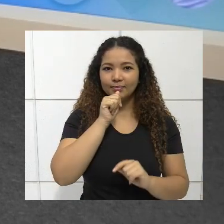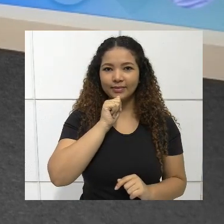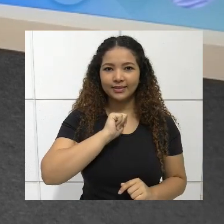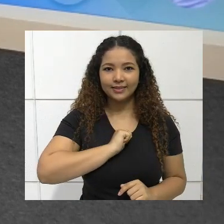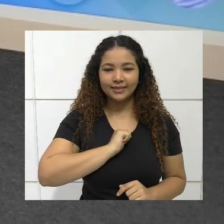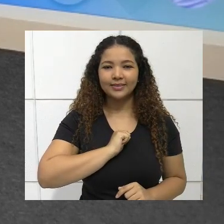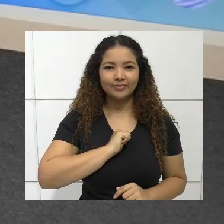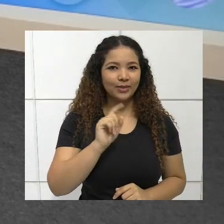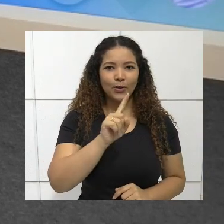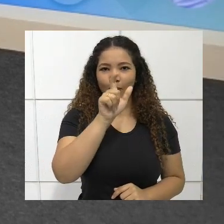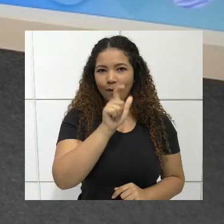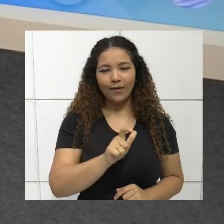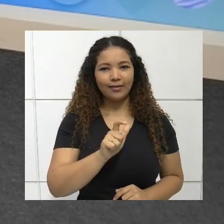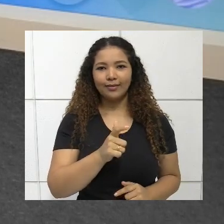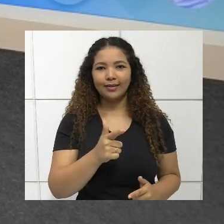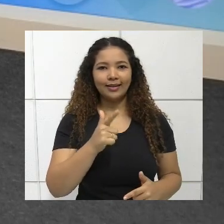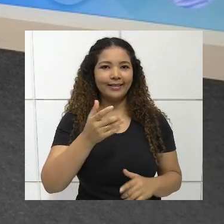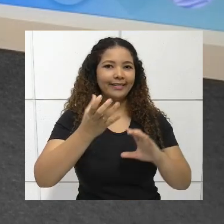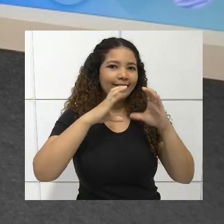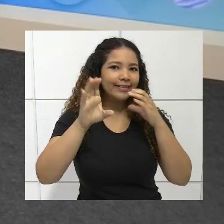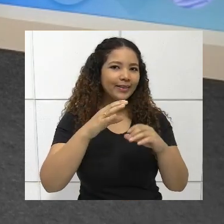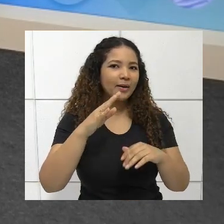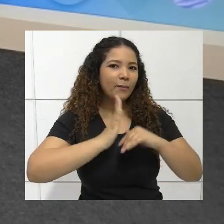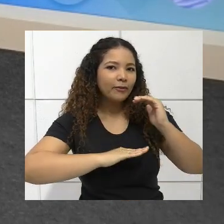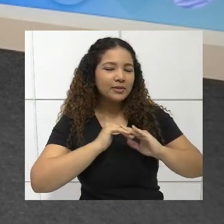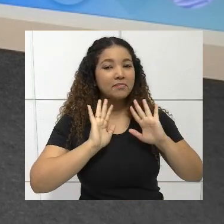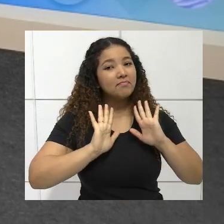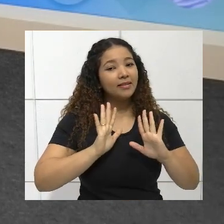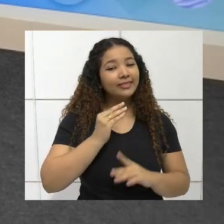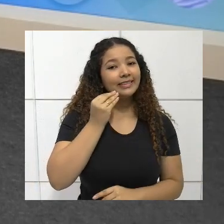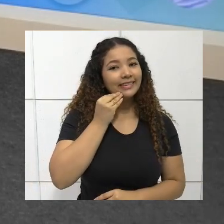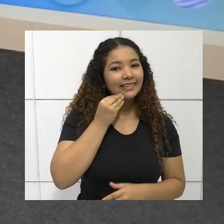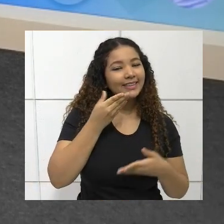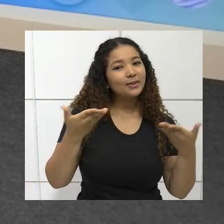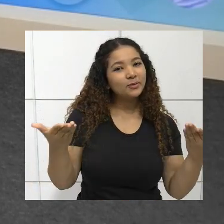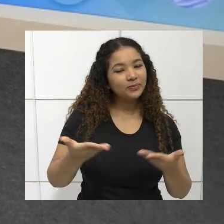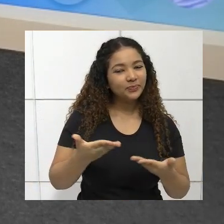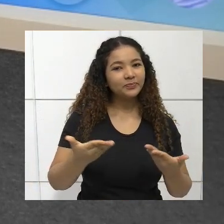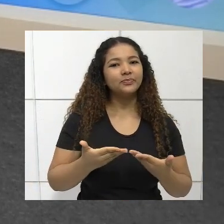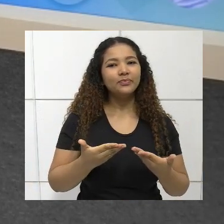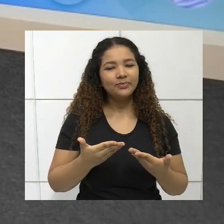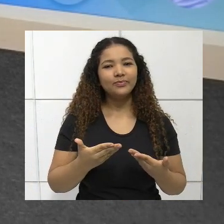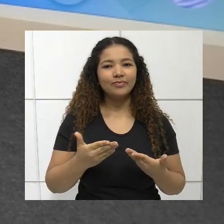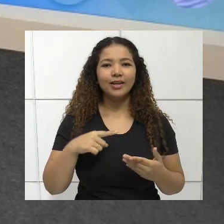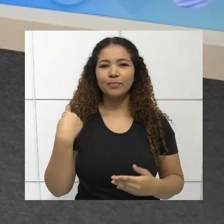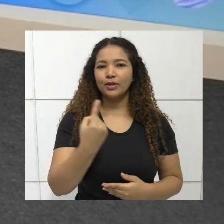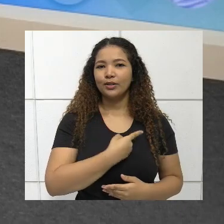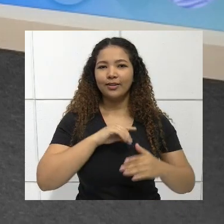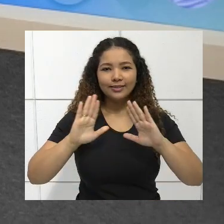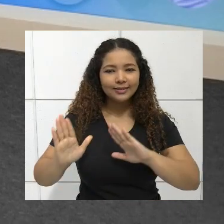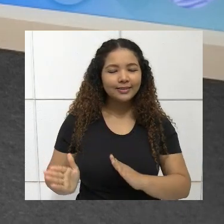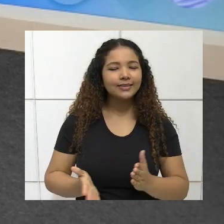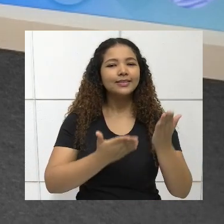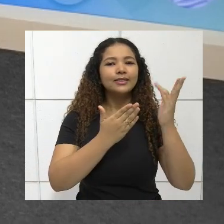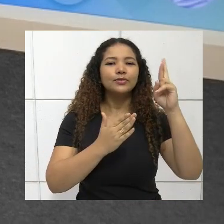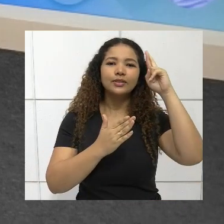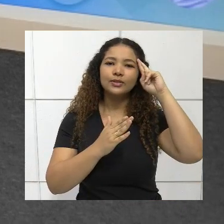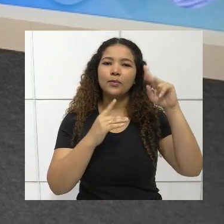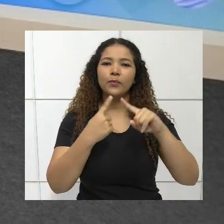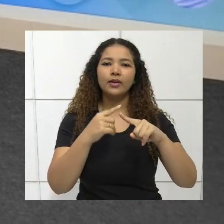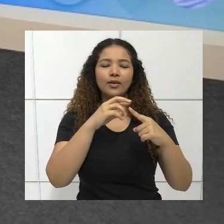Não sou cantora profissional, mas a gente vai cantar aqui hoje, né, para engrandecer o nome do Senhor, porque só